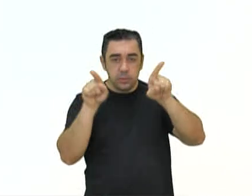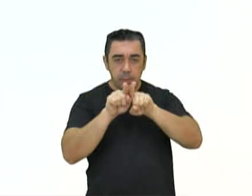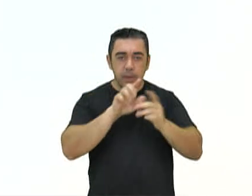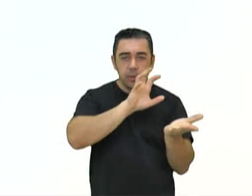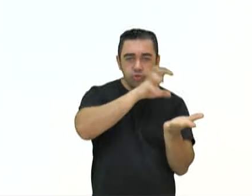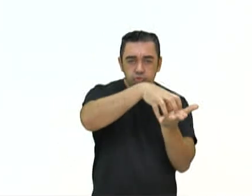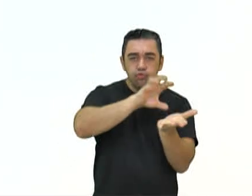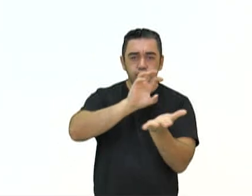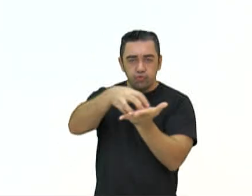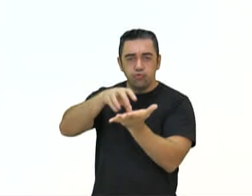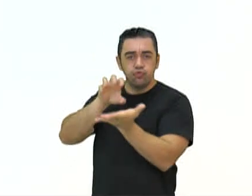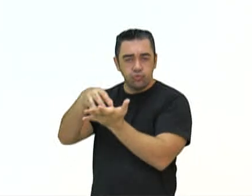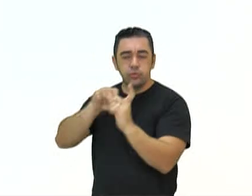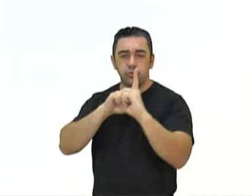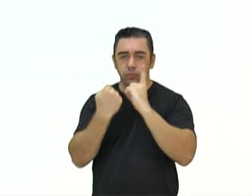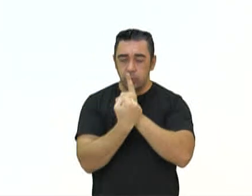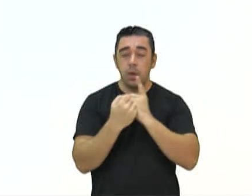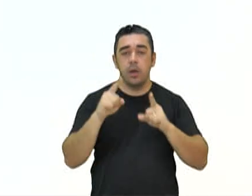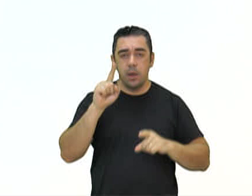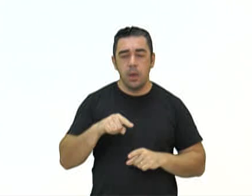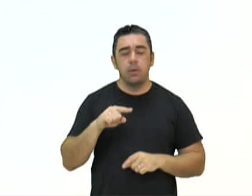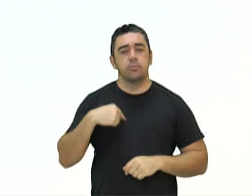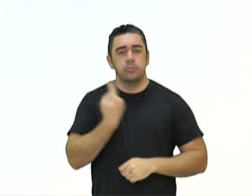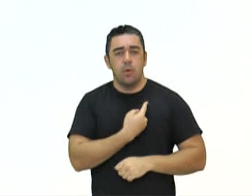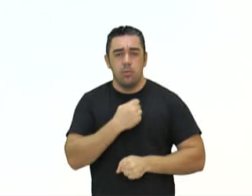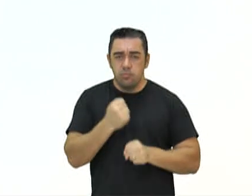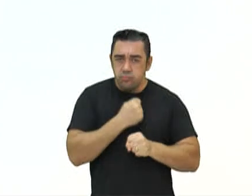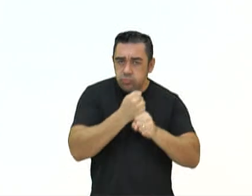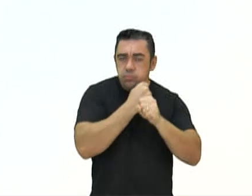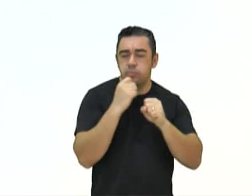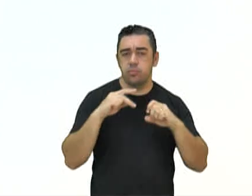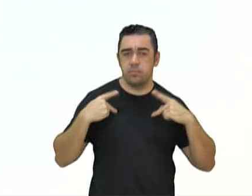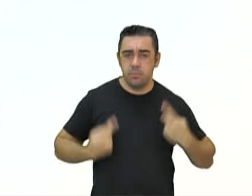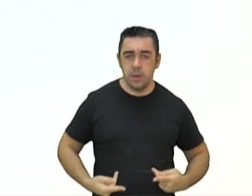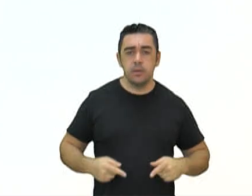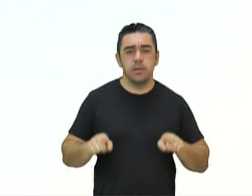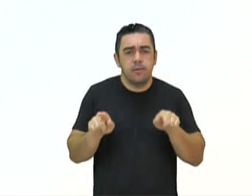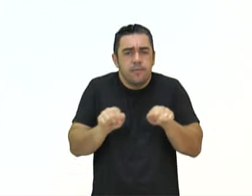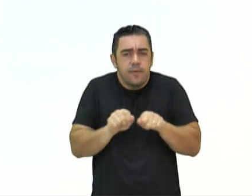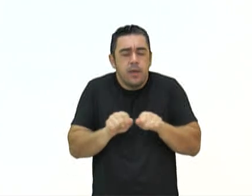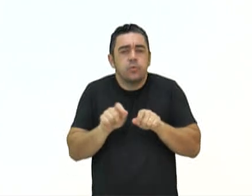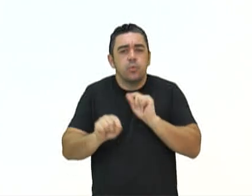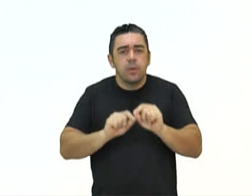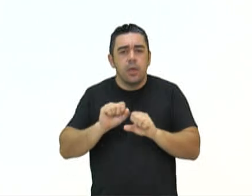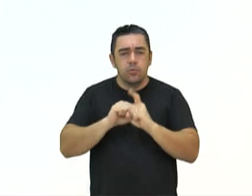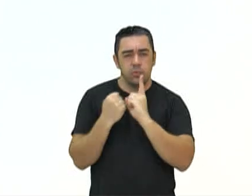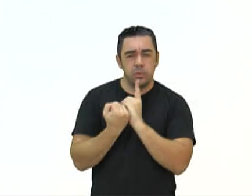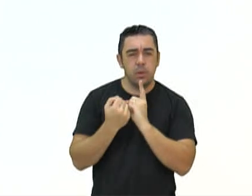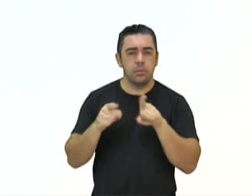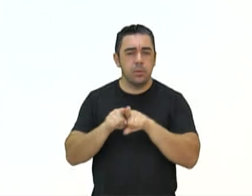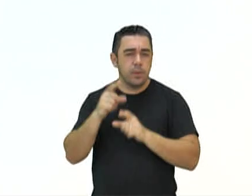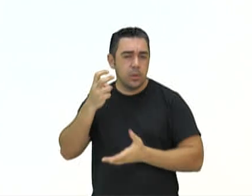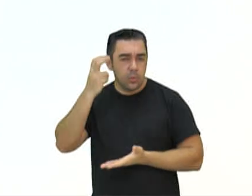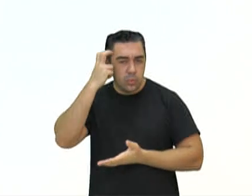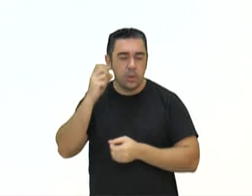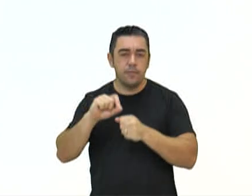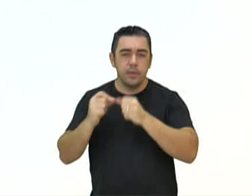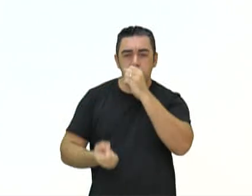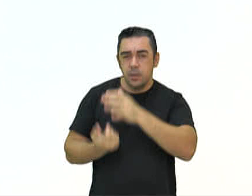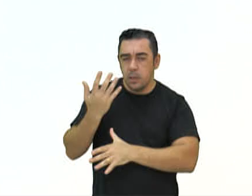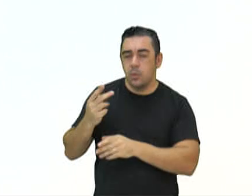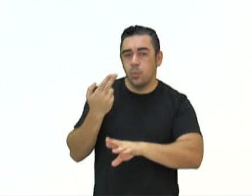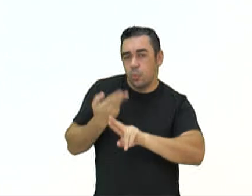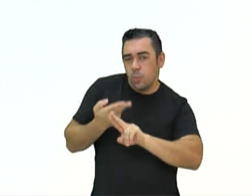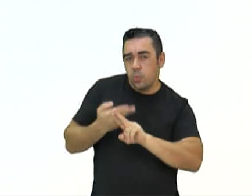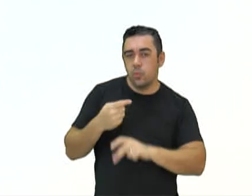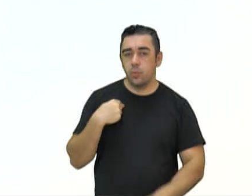sociais, são parte das construções humanas e produto da sociedade e da cultura. Sua criação e uso constituem